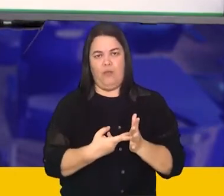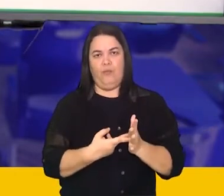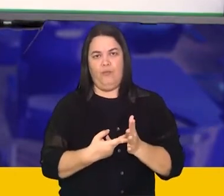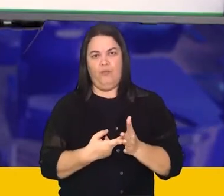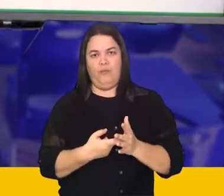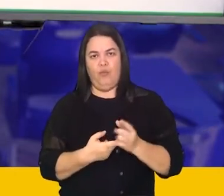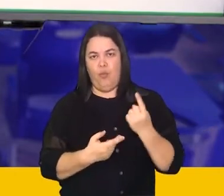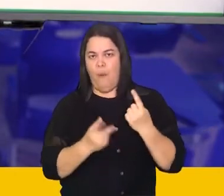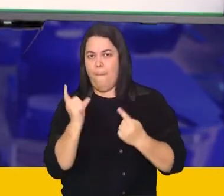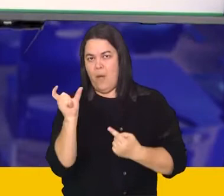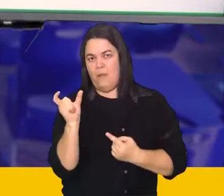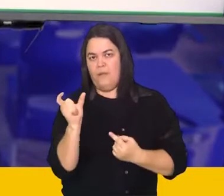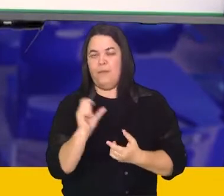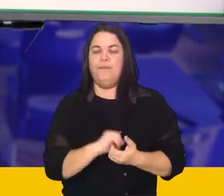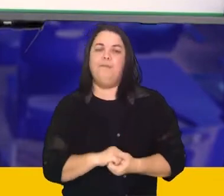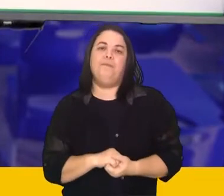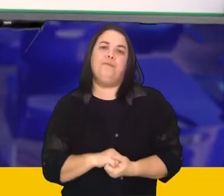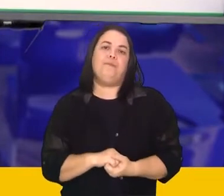significados.